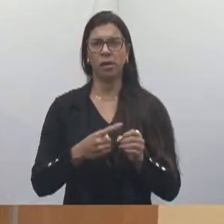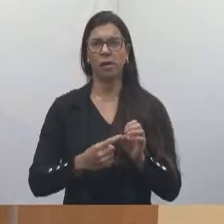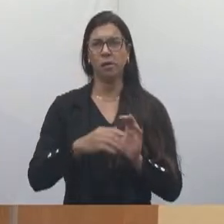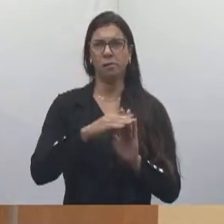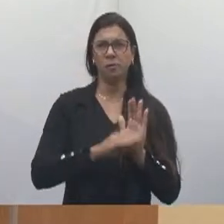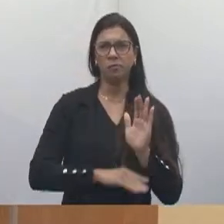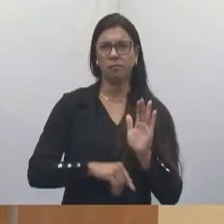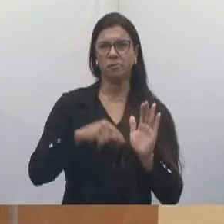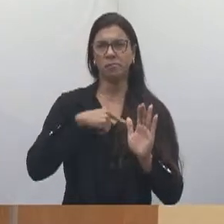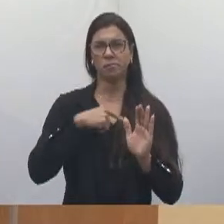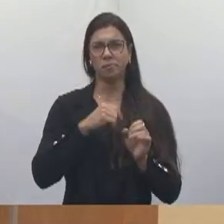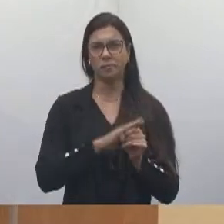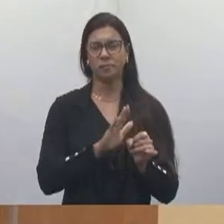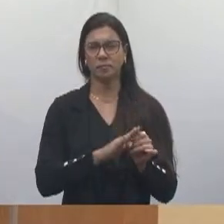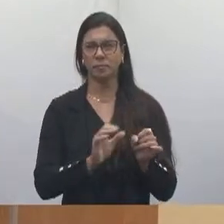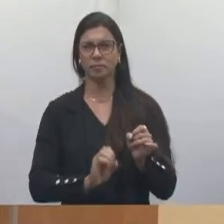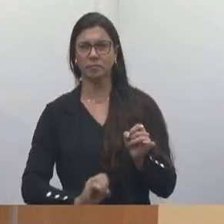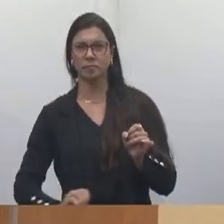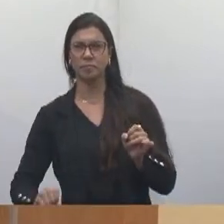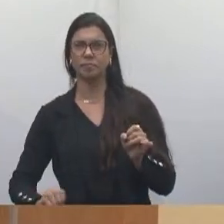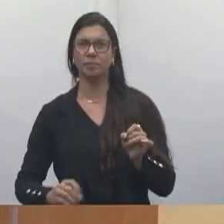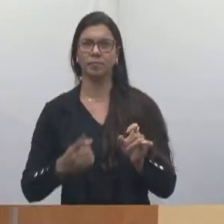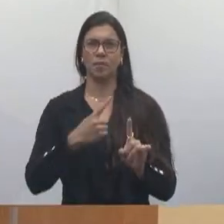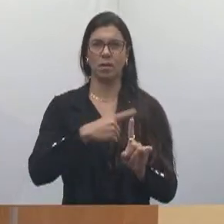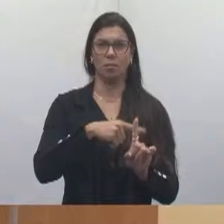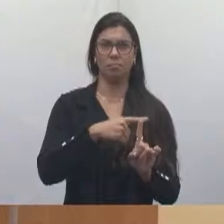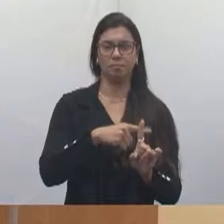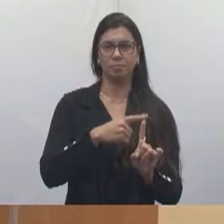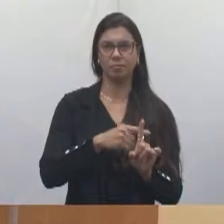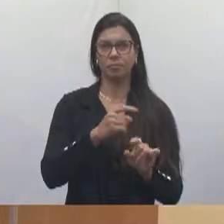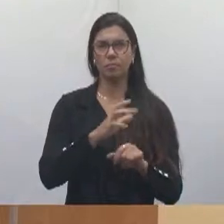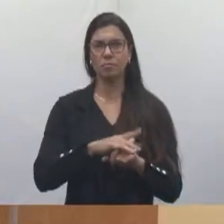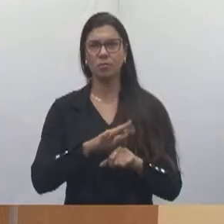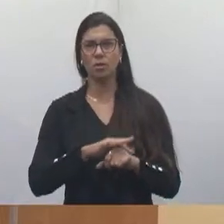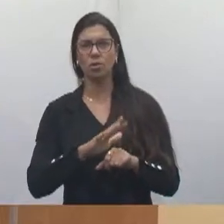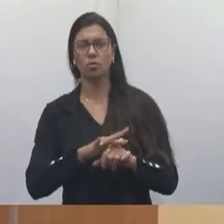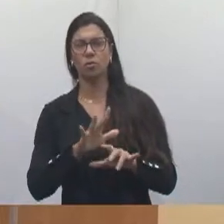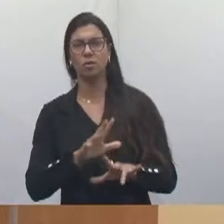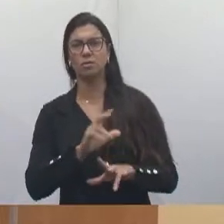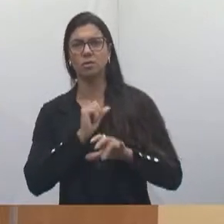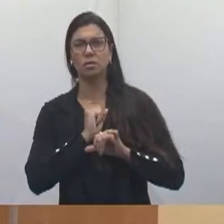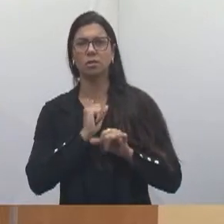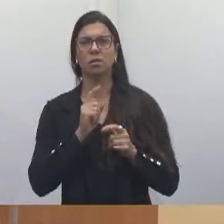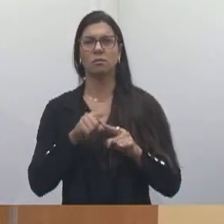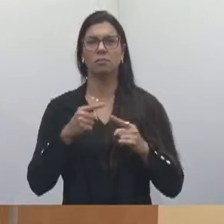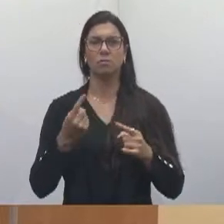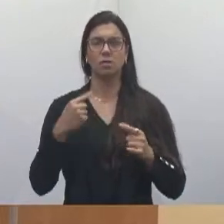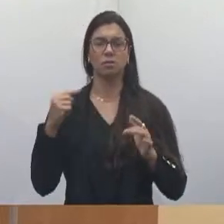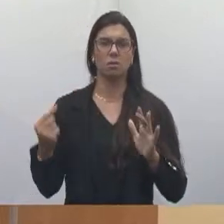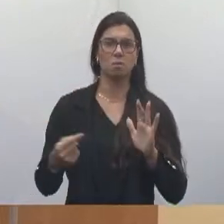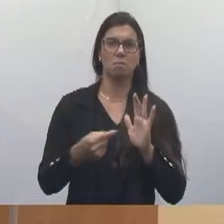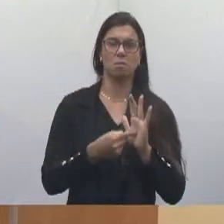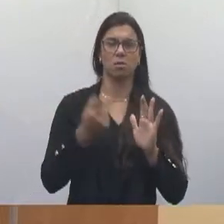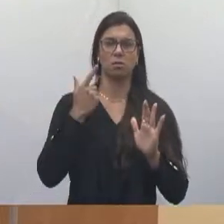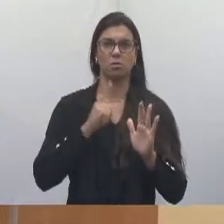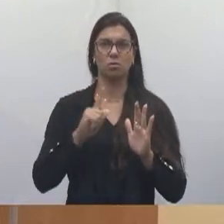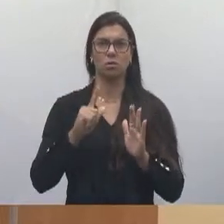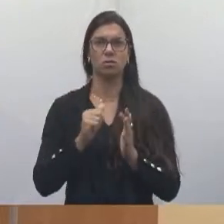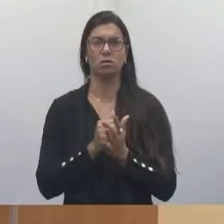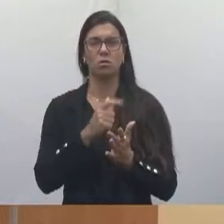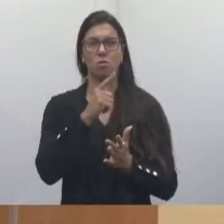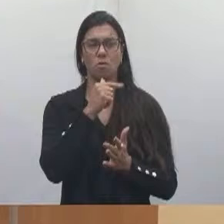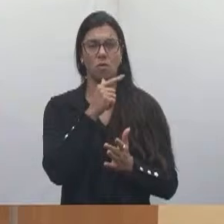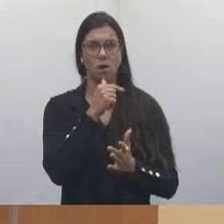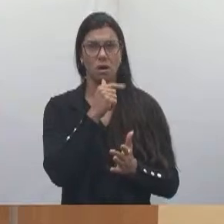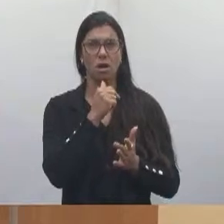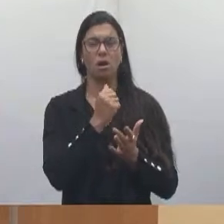mais existe doença na população. Estamos atingindo uma meta importantíssima aqui na nossa cidade, com saneamento básico, com água, com